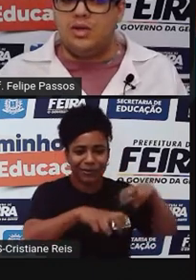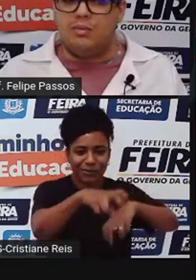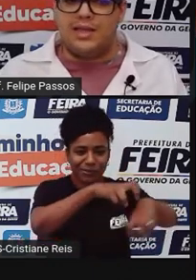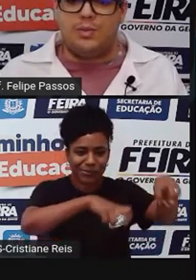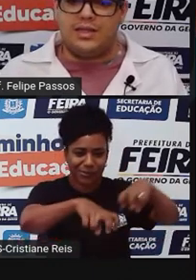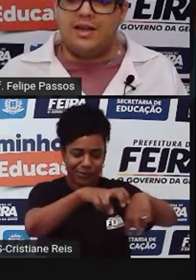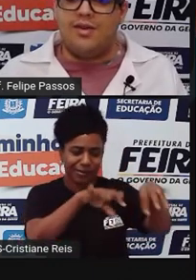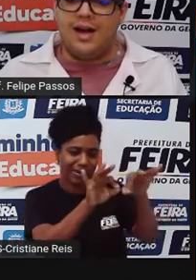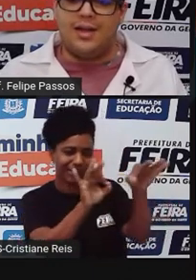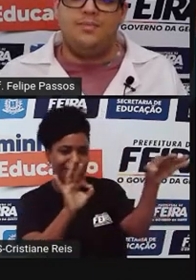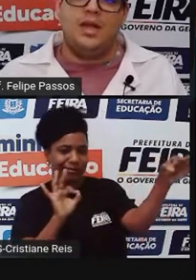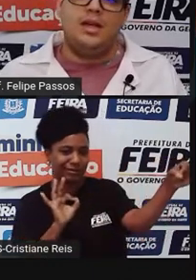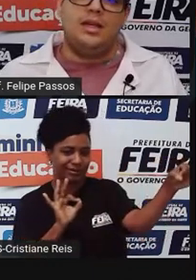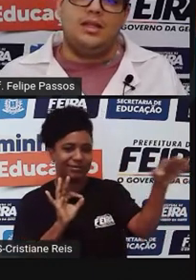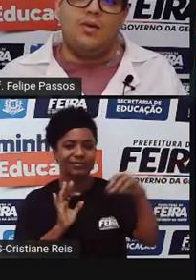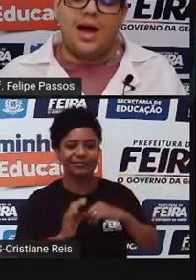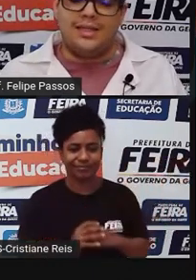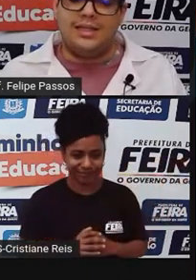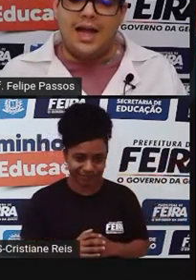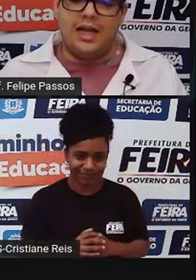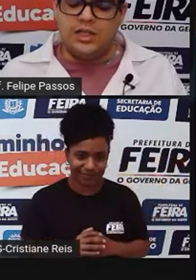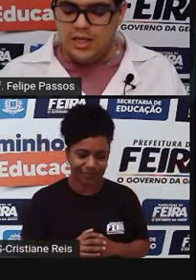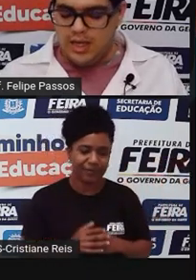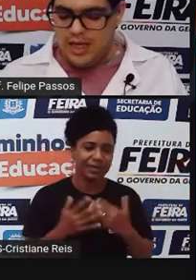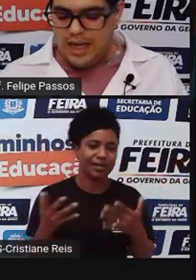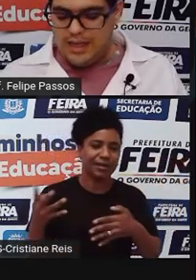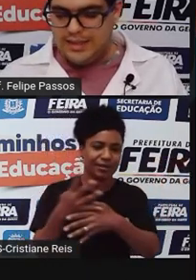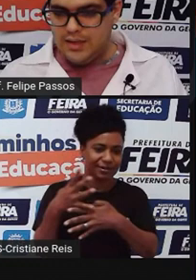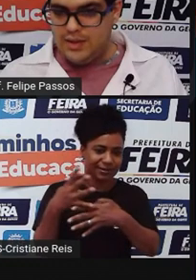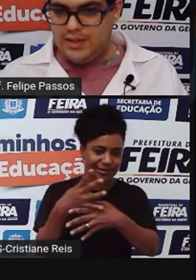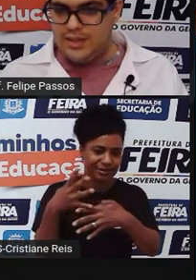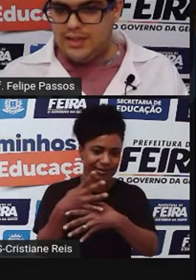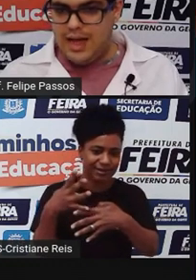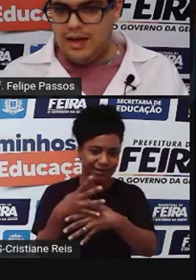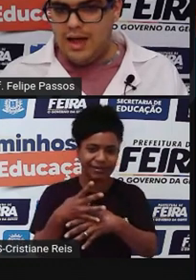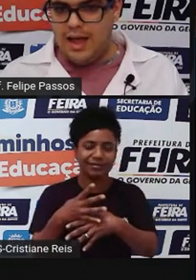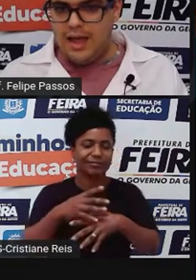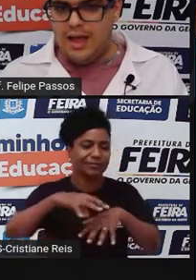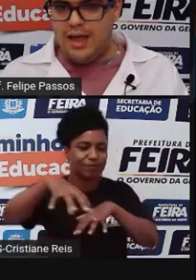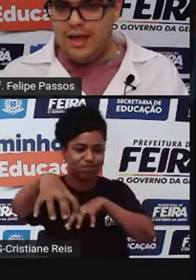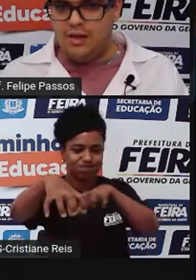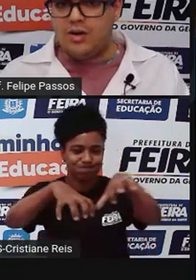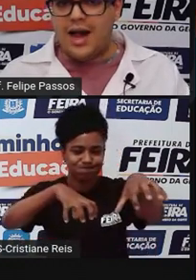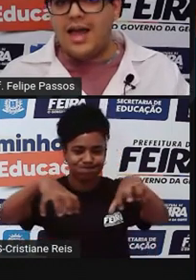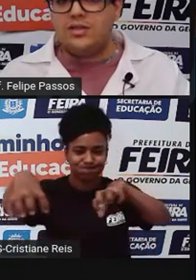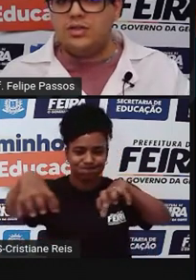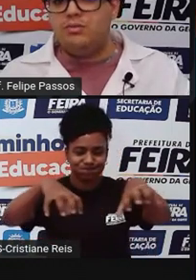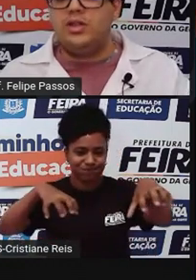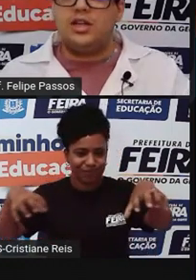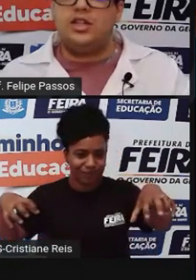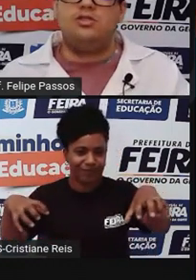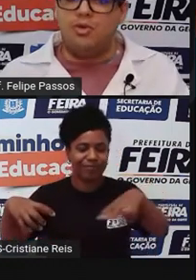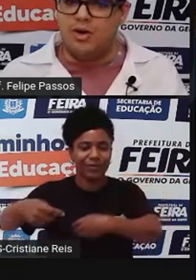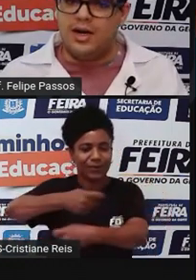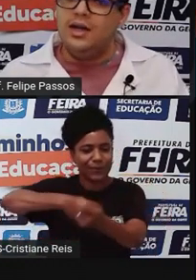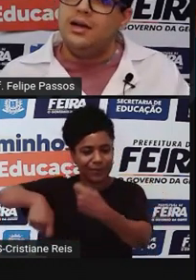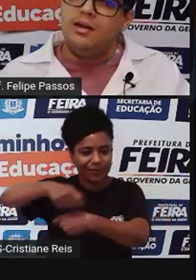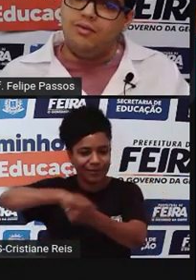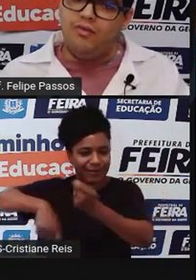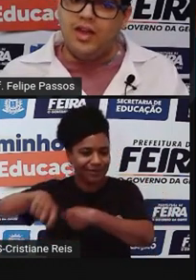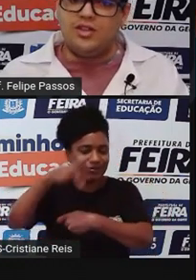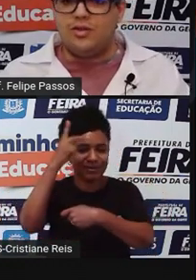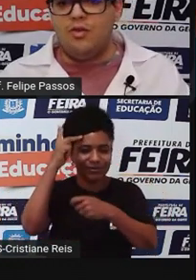uma natureza um pouquinho mais preservada então a cidade elas são esses locais onde muita gente